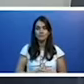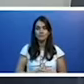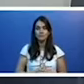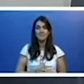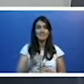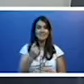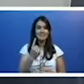144